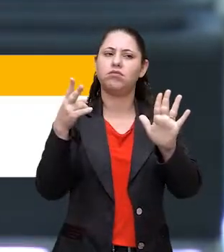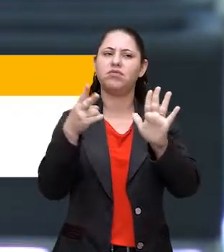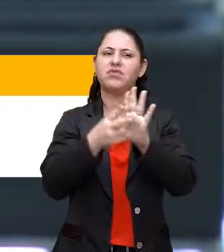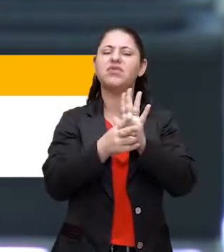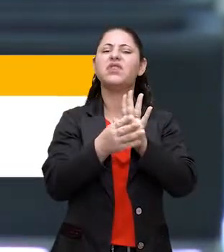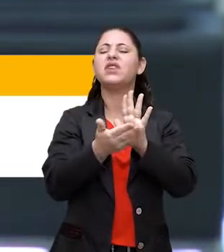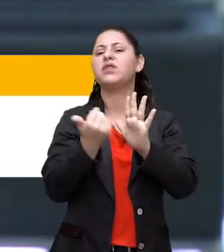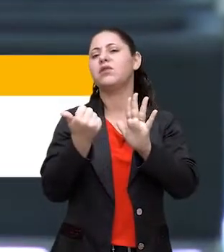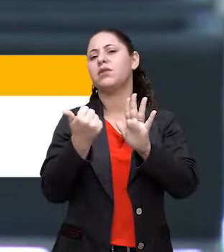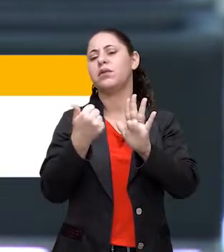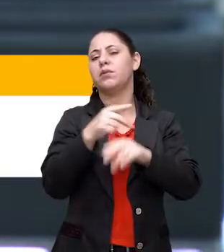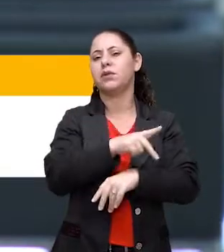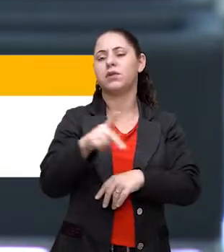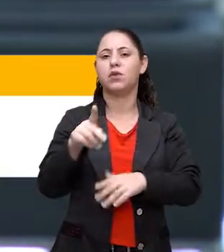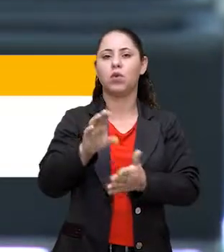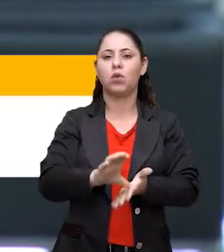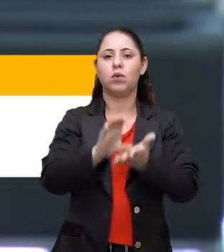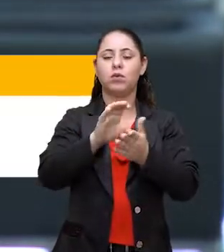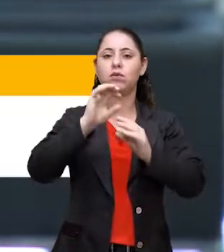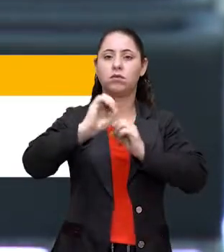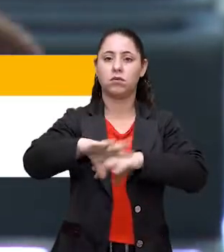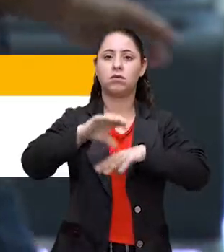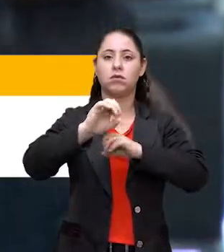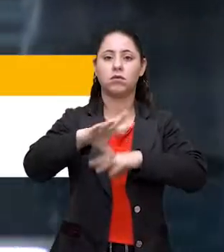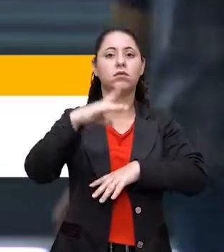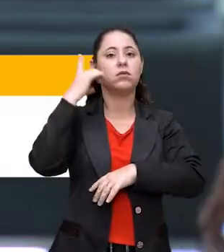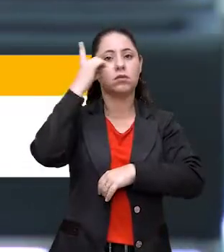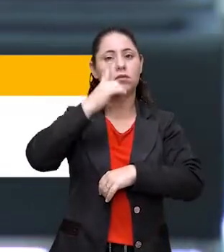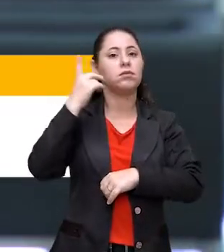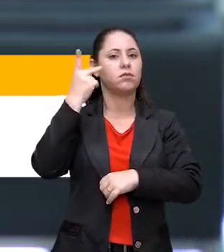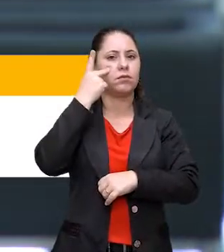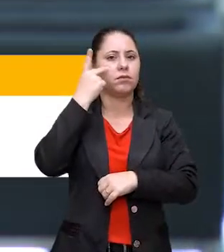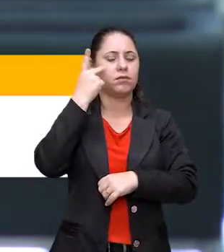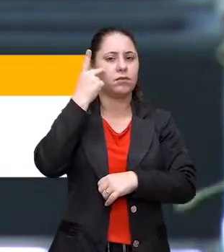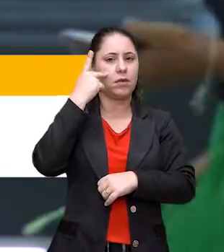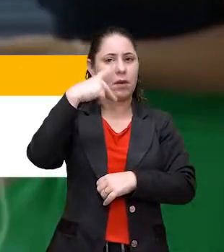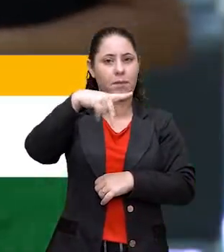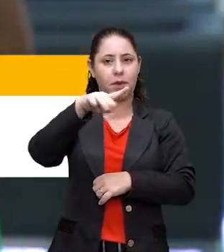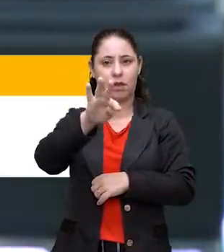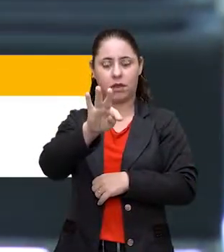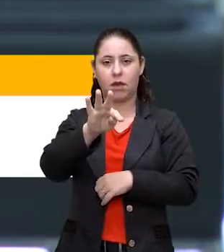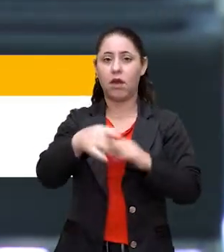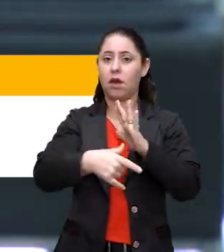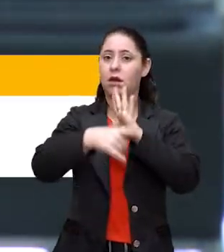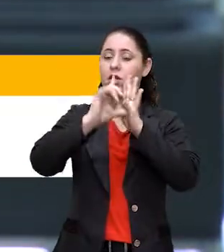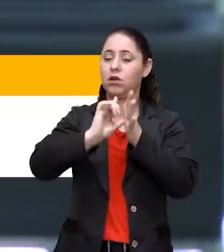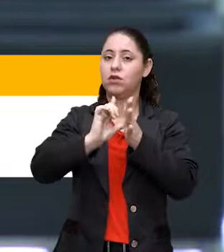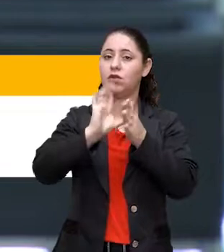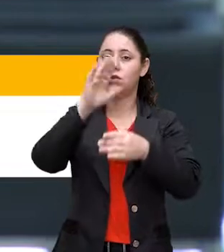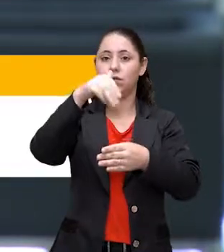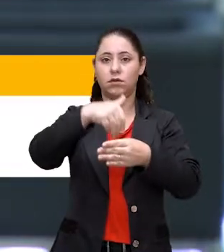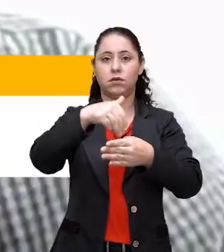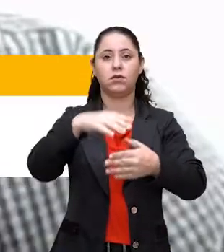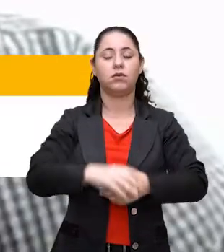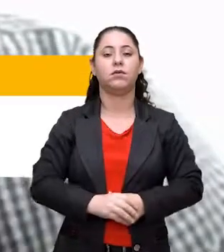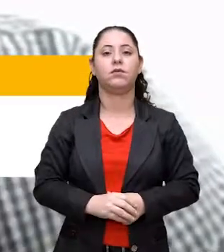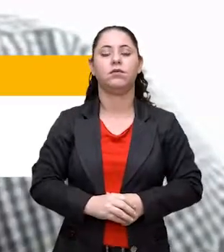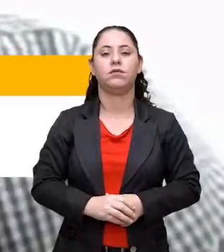de vistas do presidente da Comissão Permanente de Educação, deputado Pedro Kemp, do PT, antes da